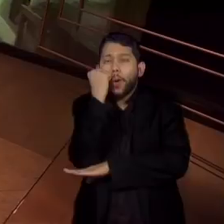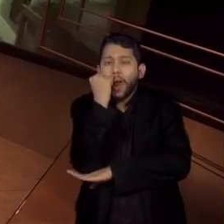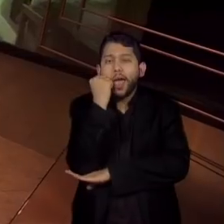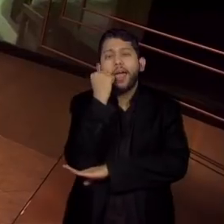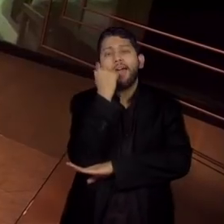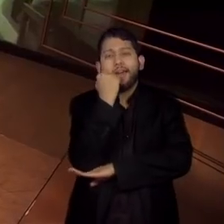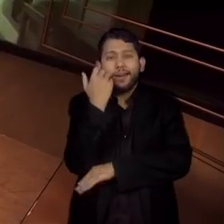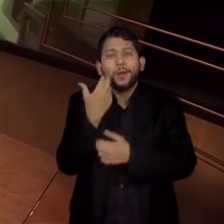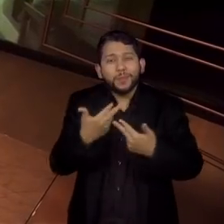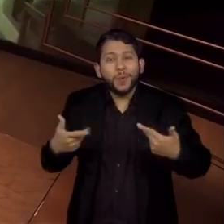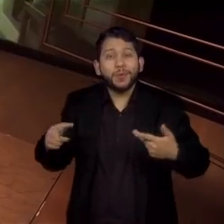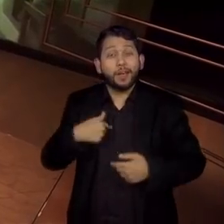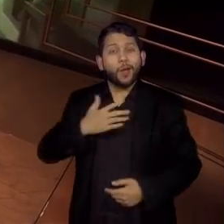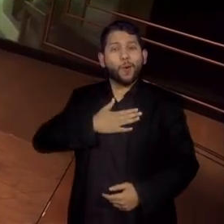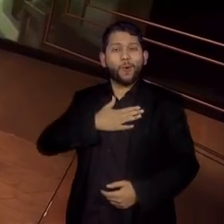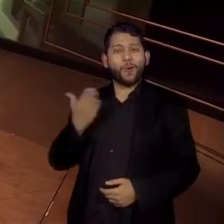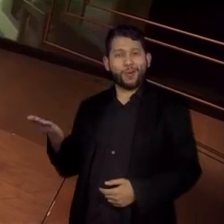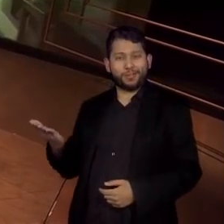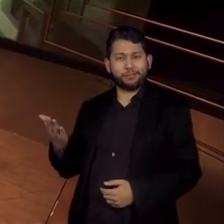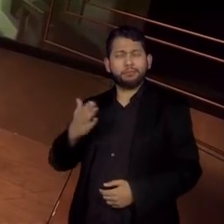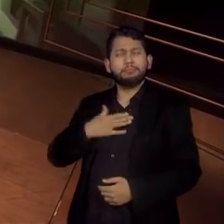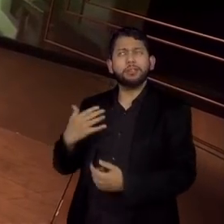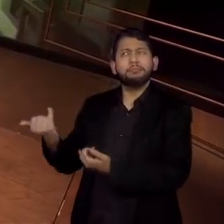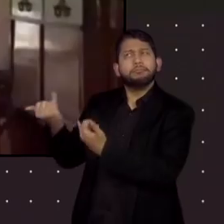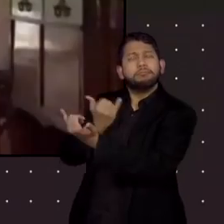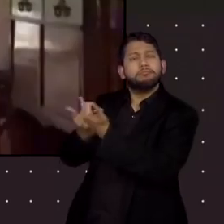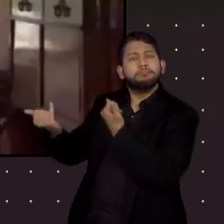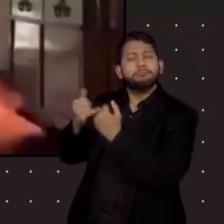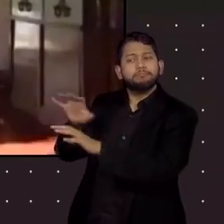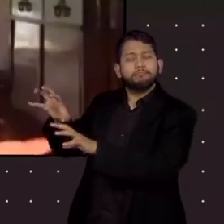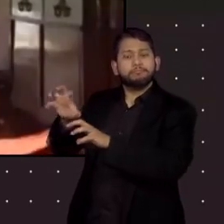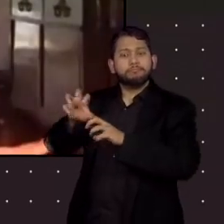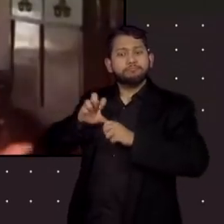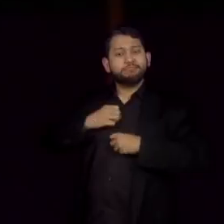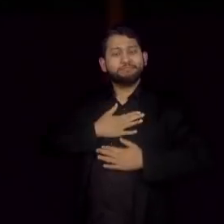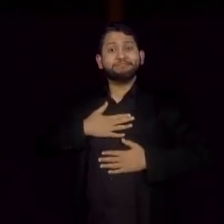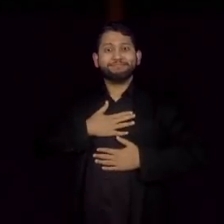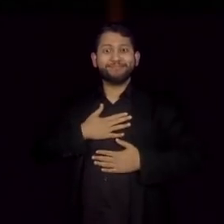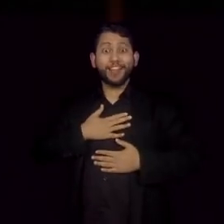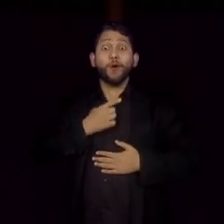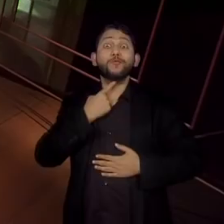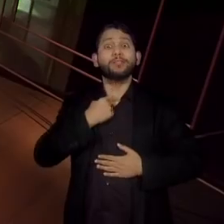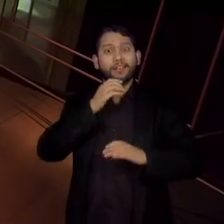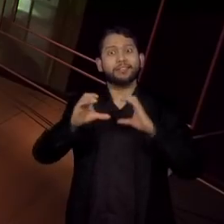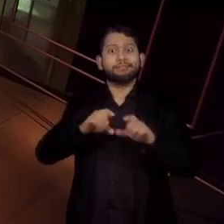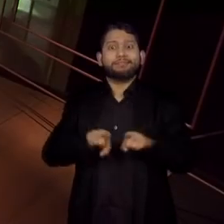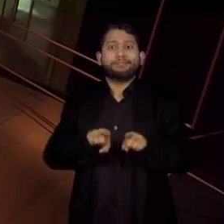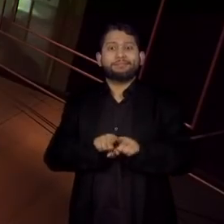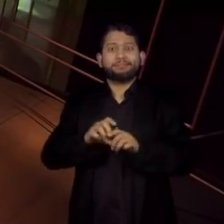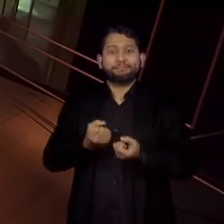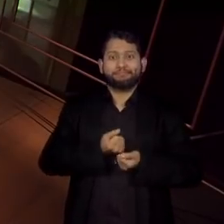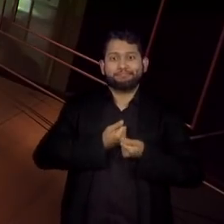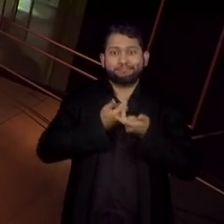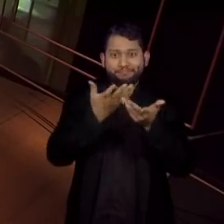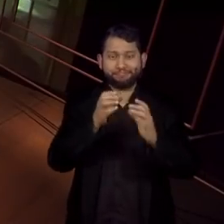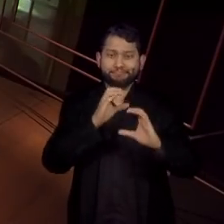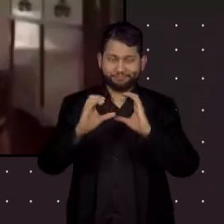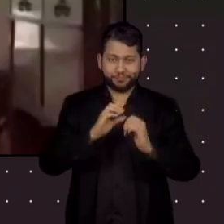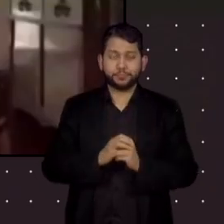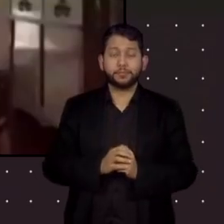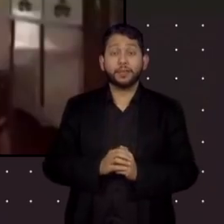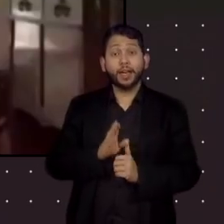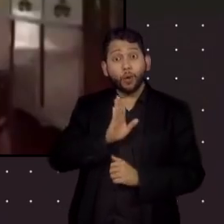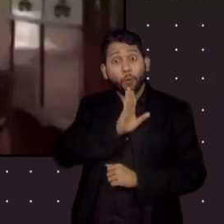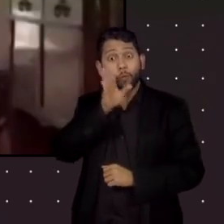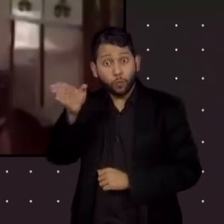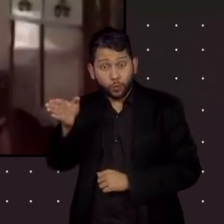no rádio, eu comecei a fazer parte do meu repertório. Eu fui até a gravadora, me chamaram até a